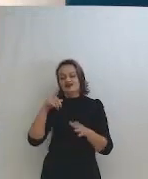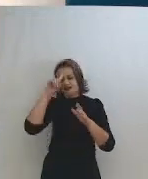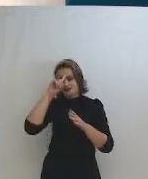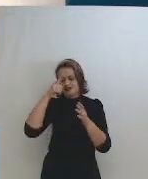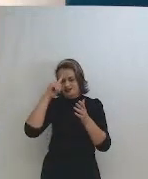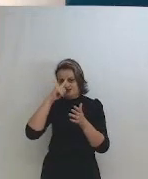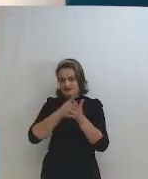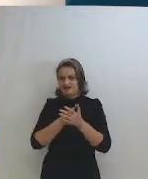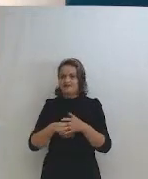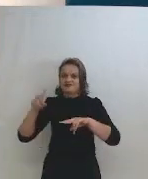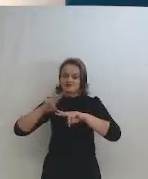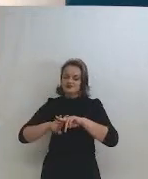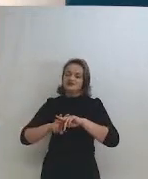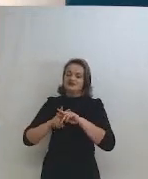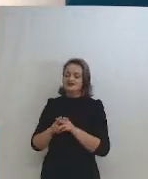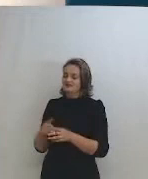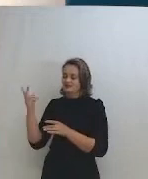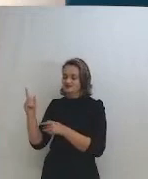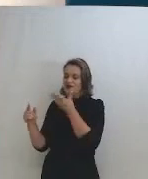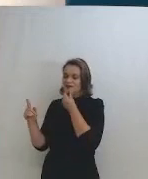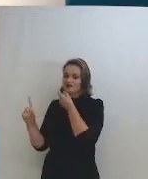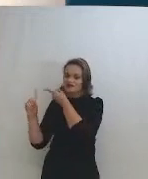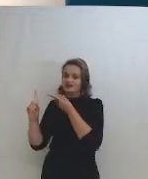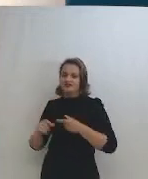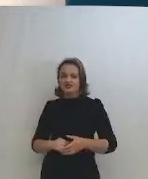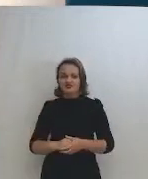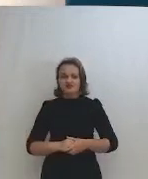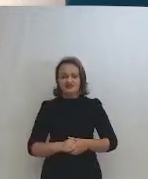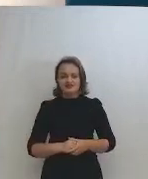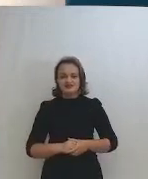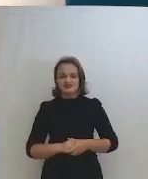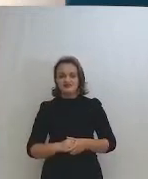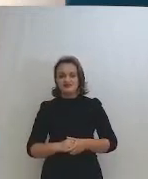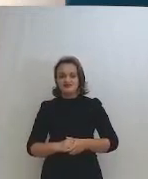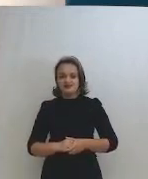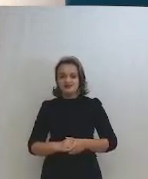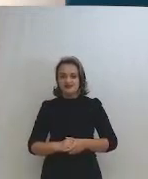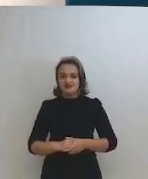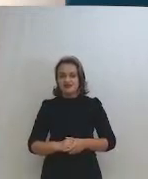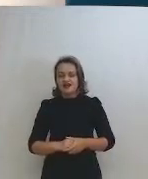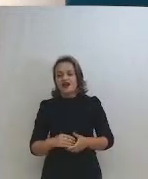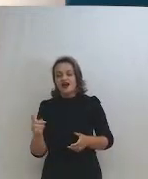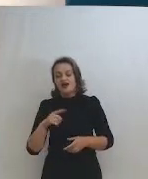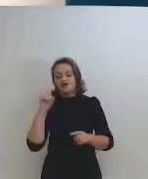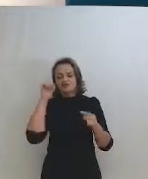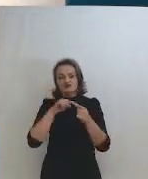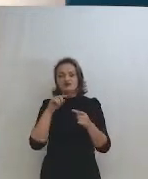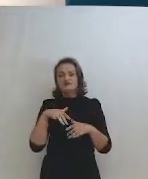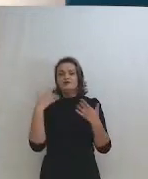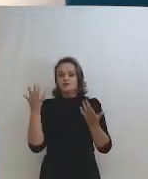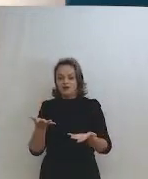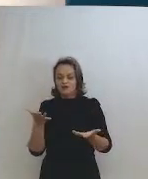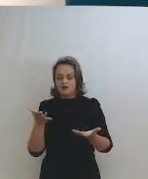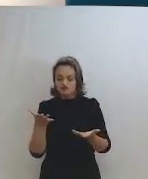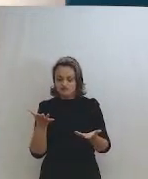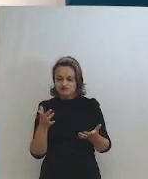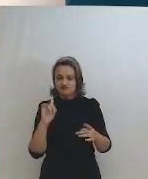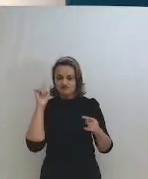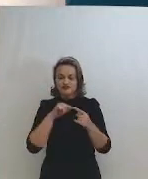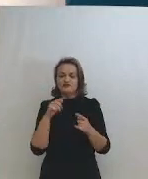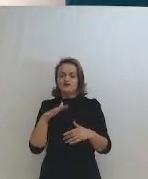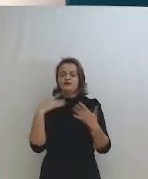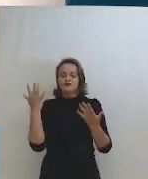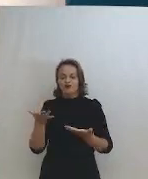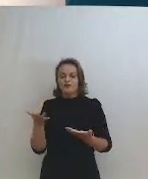de Michael Gerson. Aqui que eu chamo a atenção. Razão pela qual mantenho-as em seus próprios